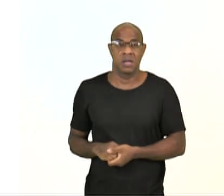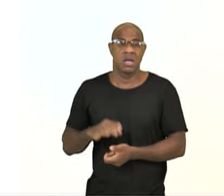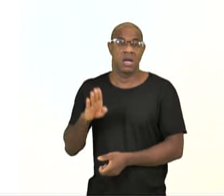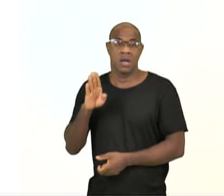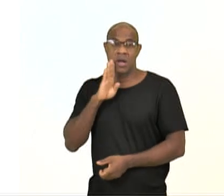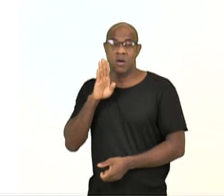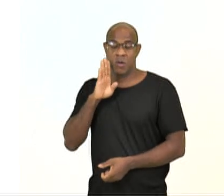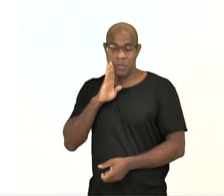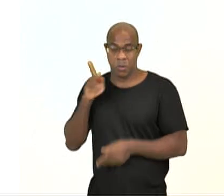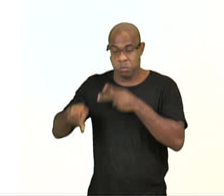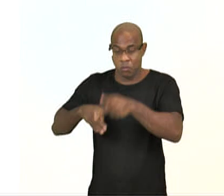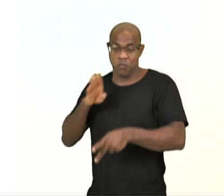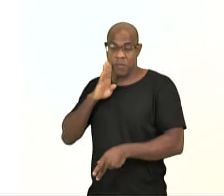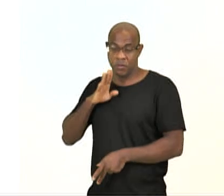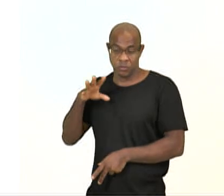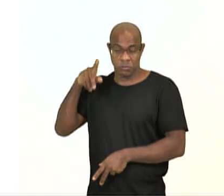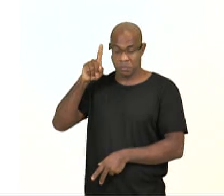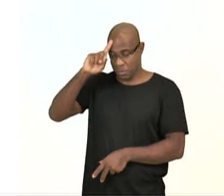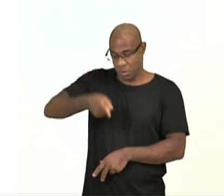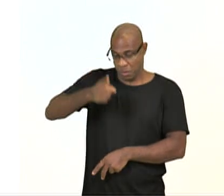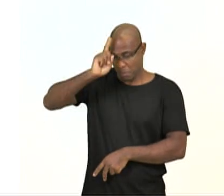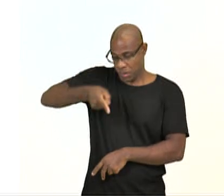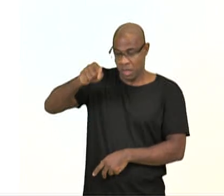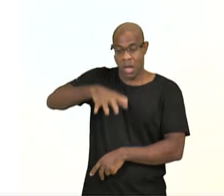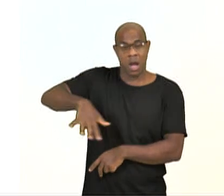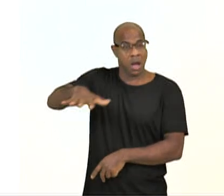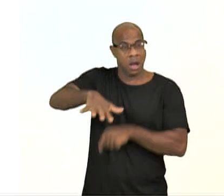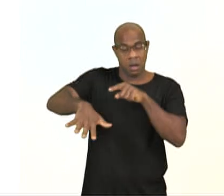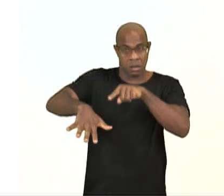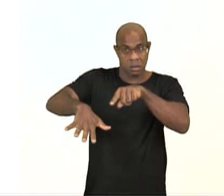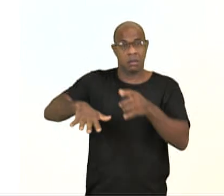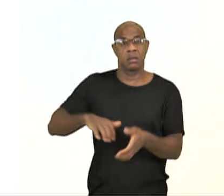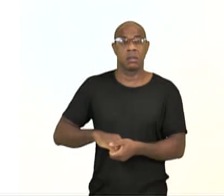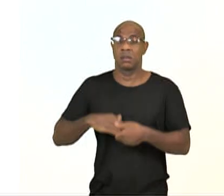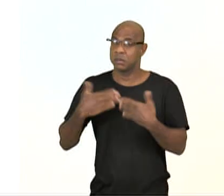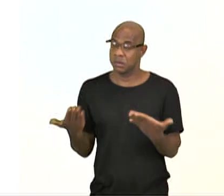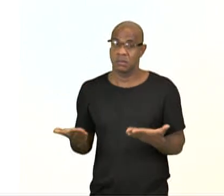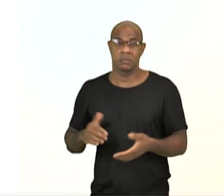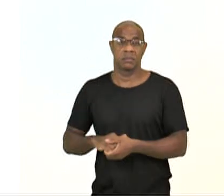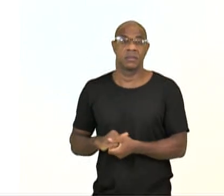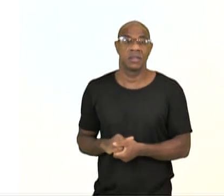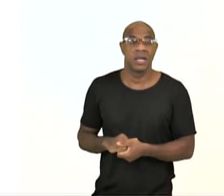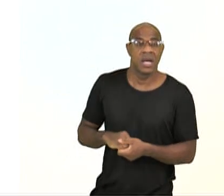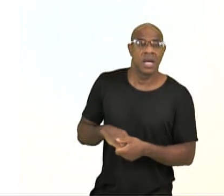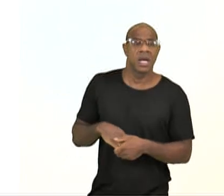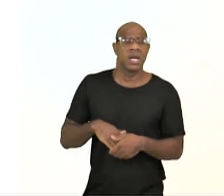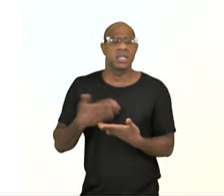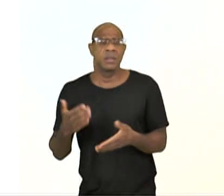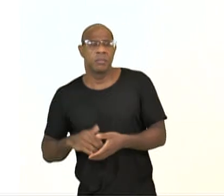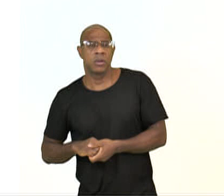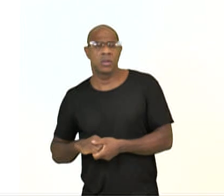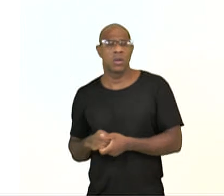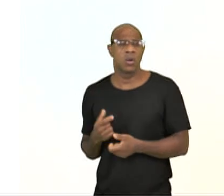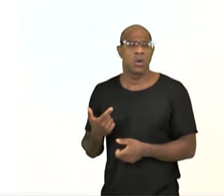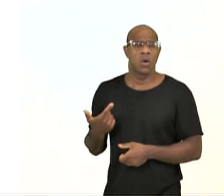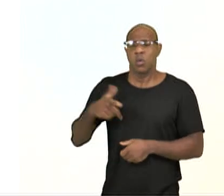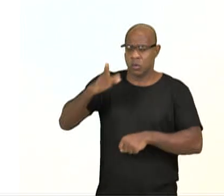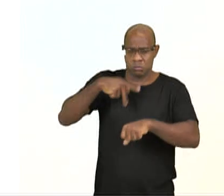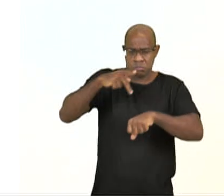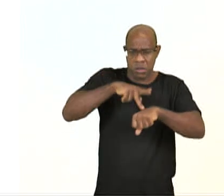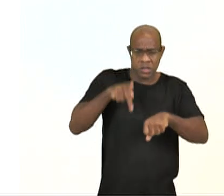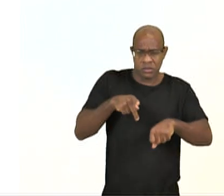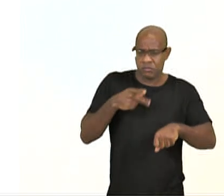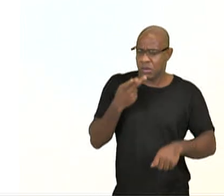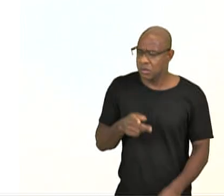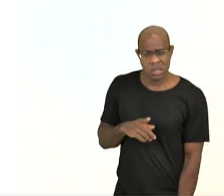ali mandando, até que Patrice Lumumba resolveu que a Bélgica não